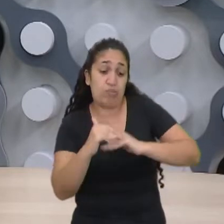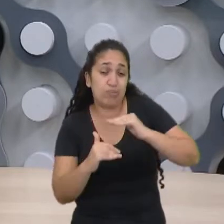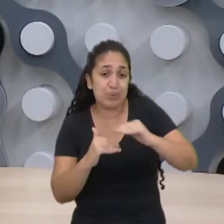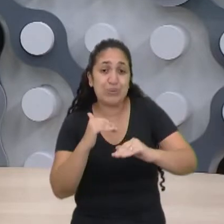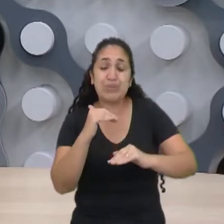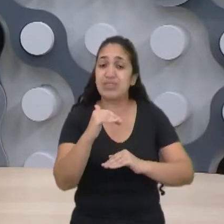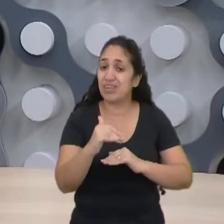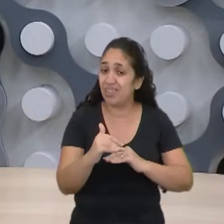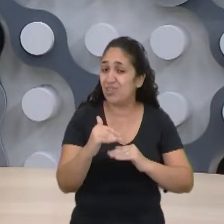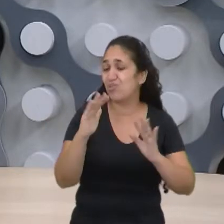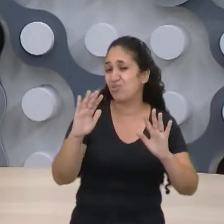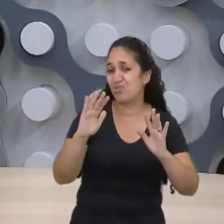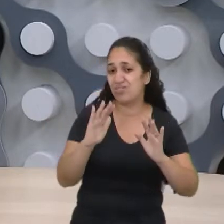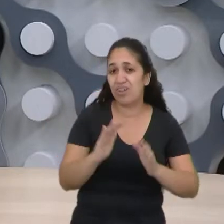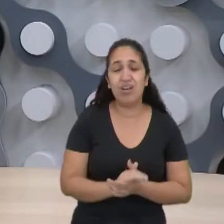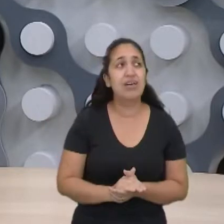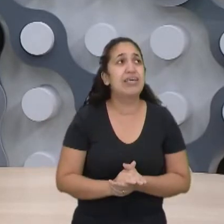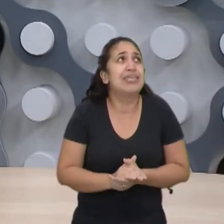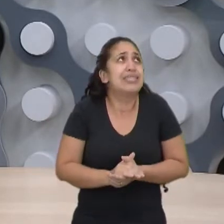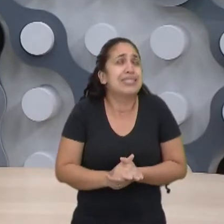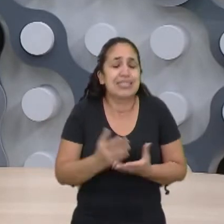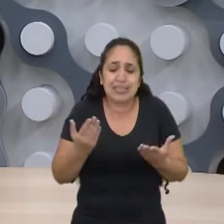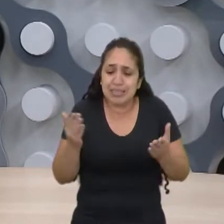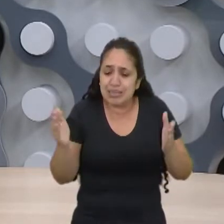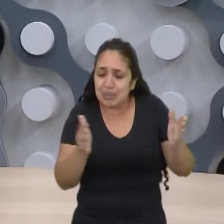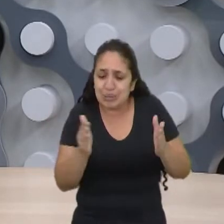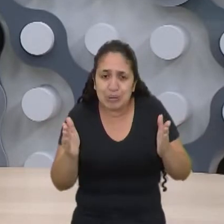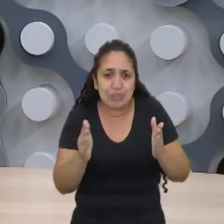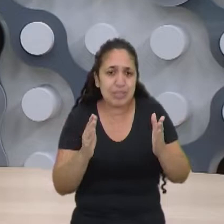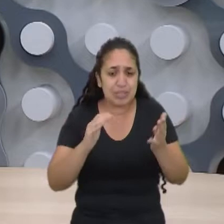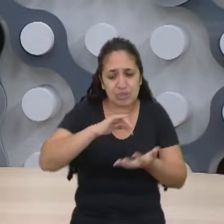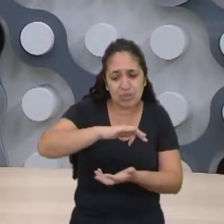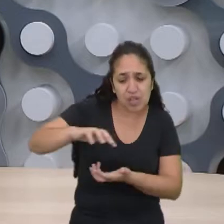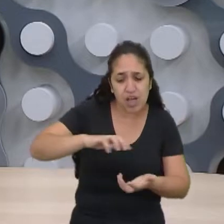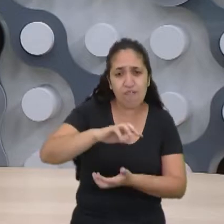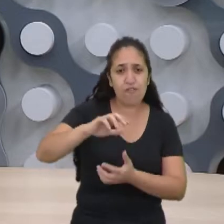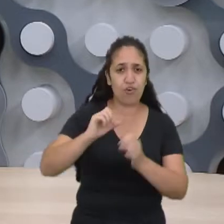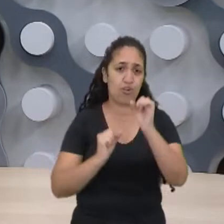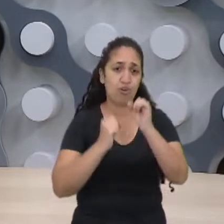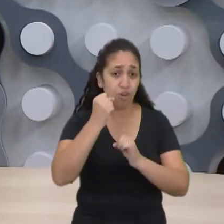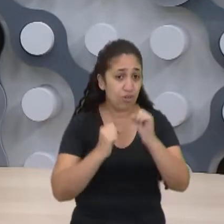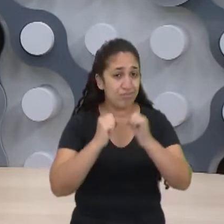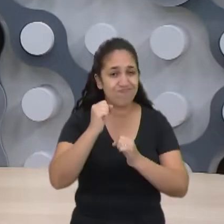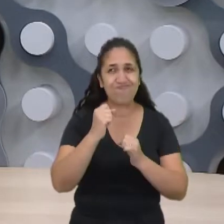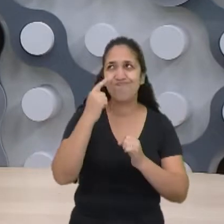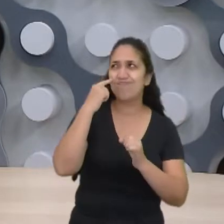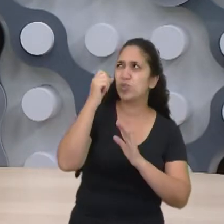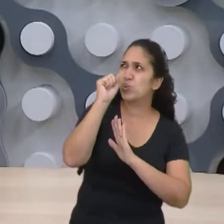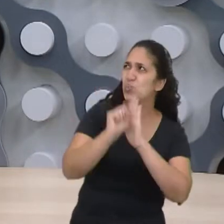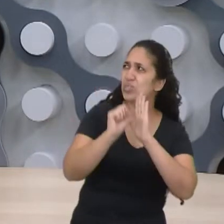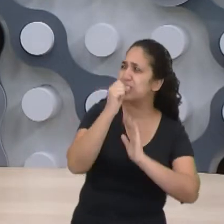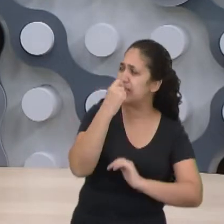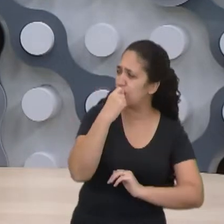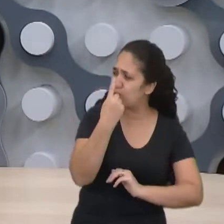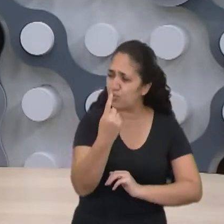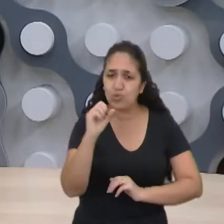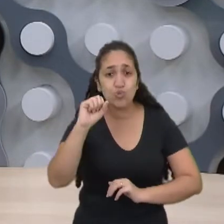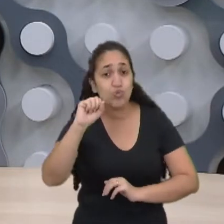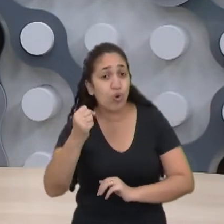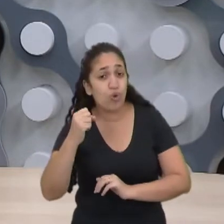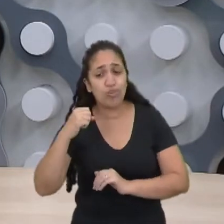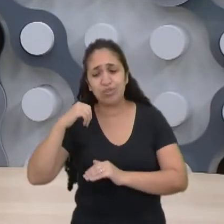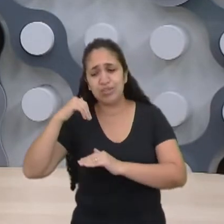aí principalmente aí no período da Revolução Industrial, né, em meados do século XVIII, e que só foi